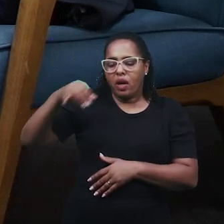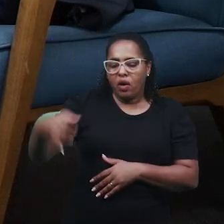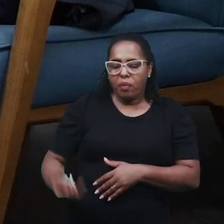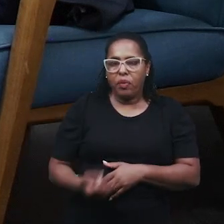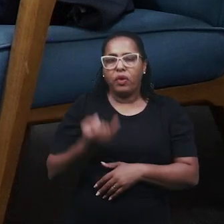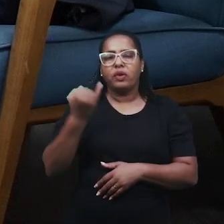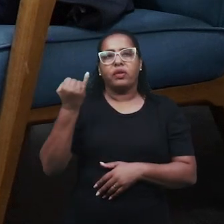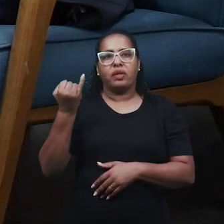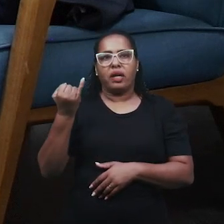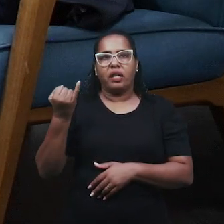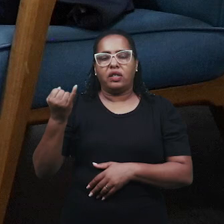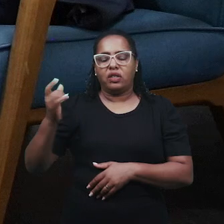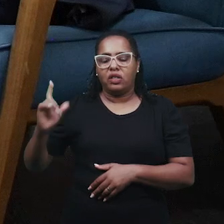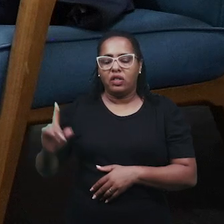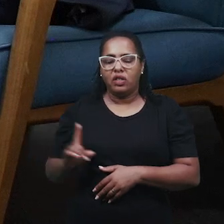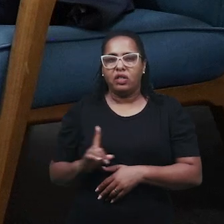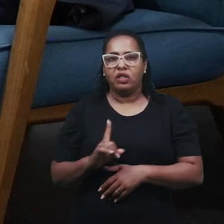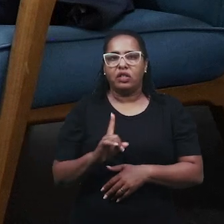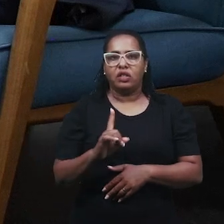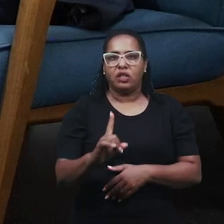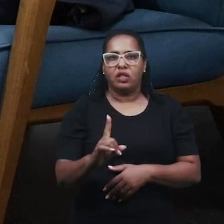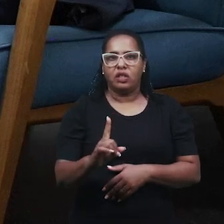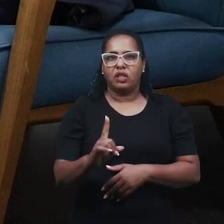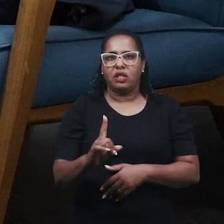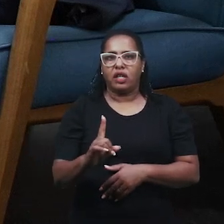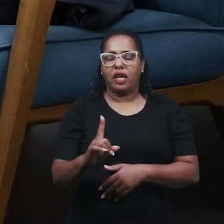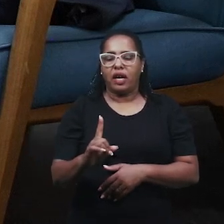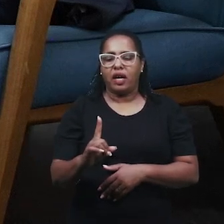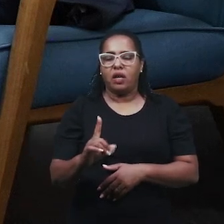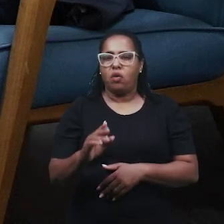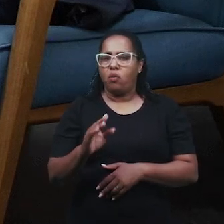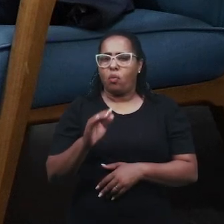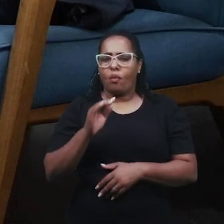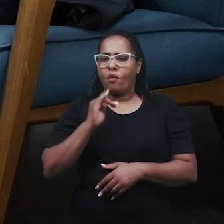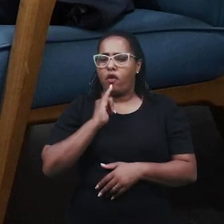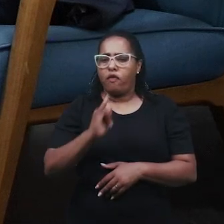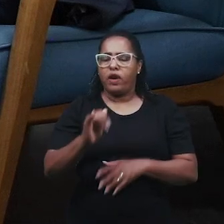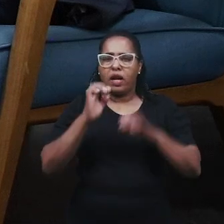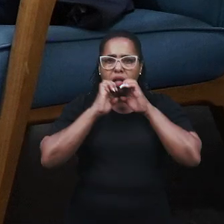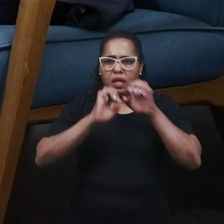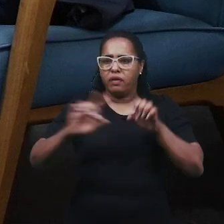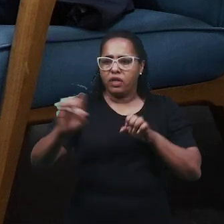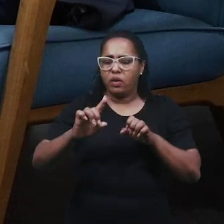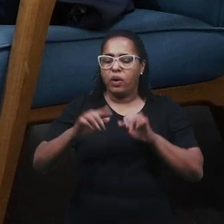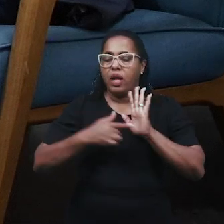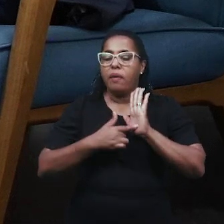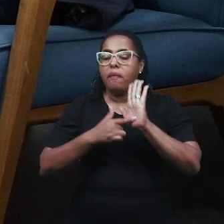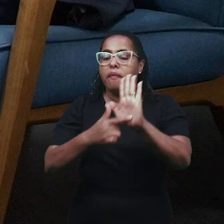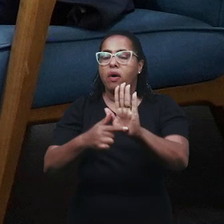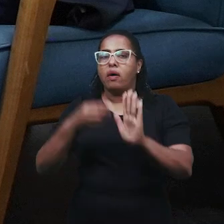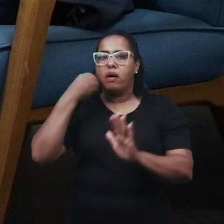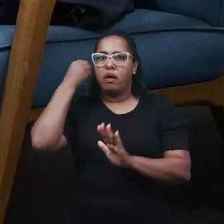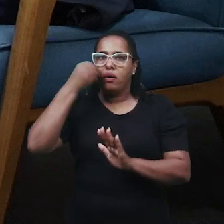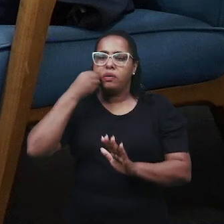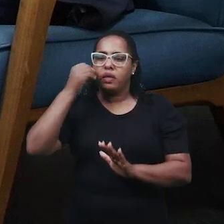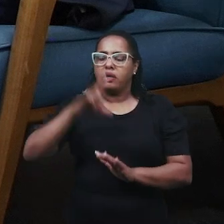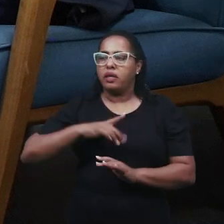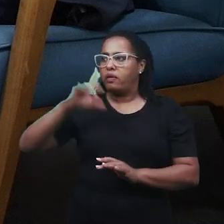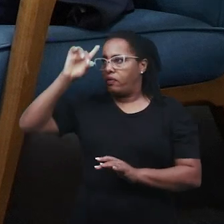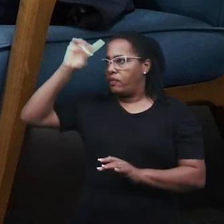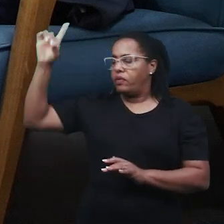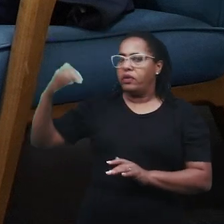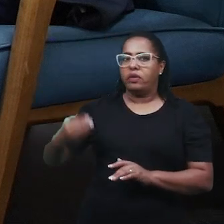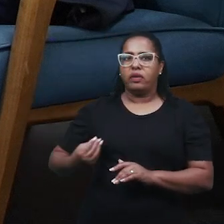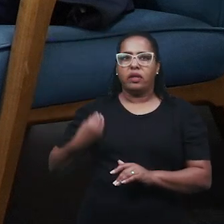chegar, primeiramente, sem falar que estão evangelizando, contar a experiência deles que estiveram com Deus vivo. E